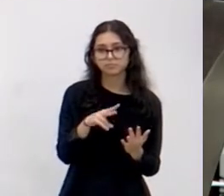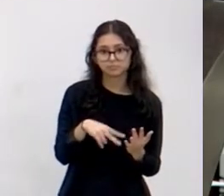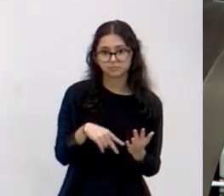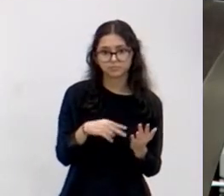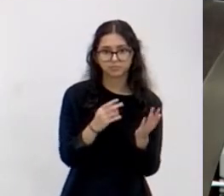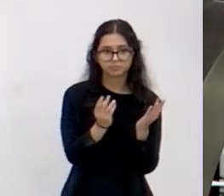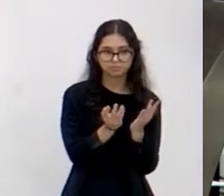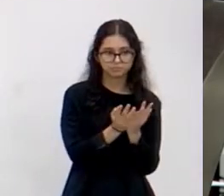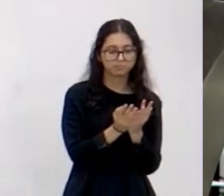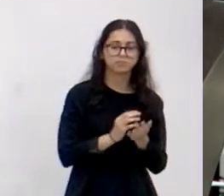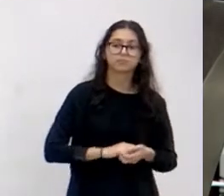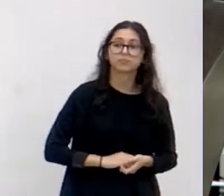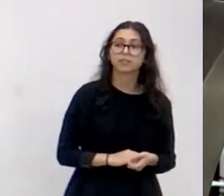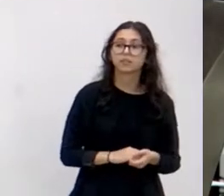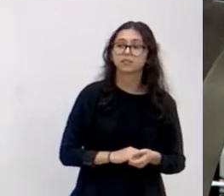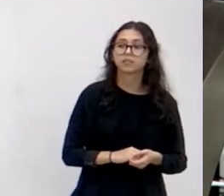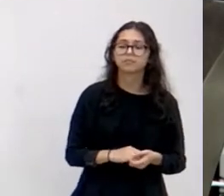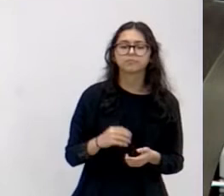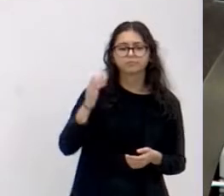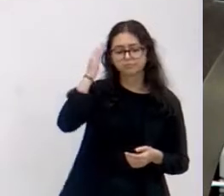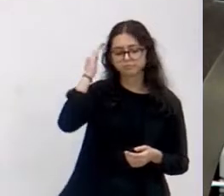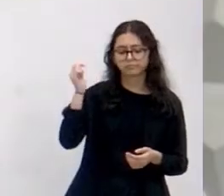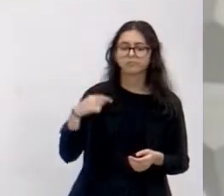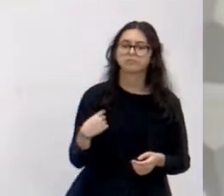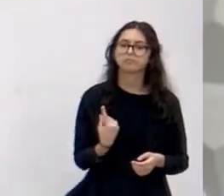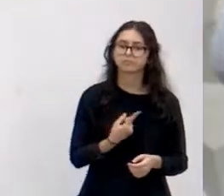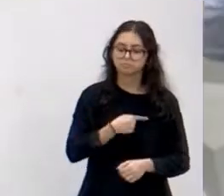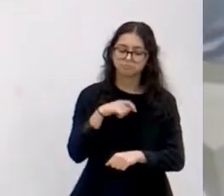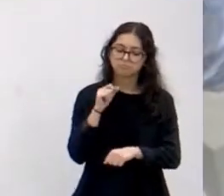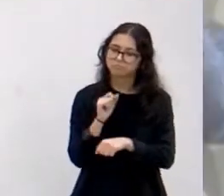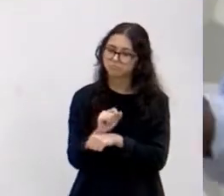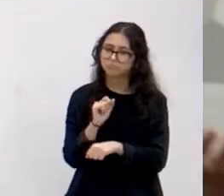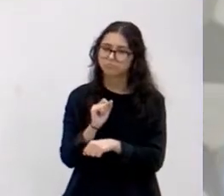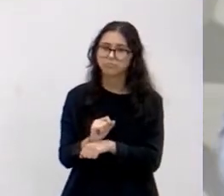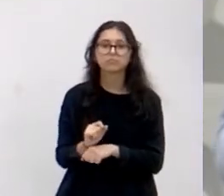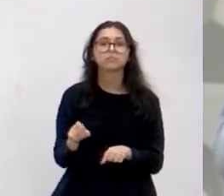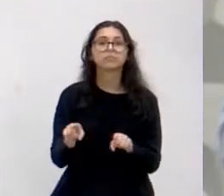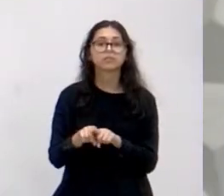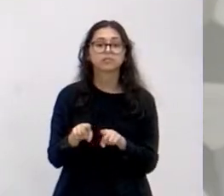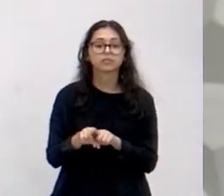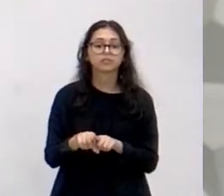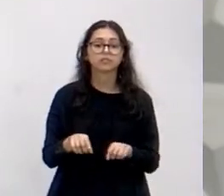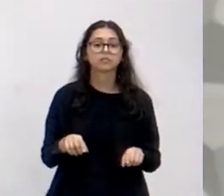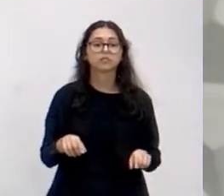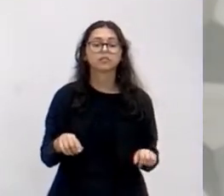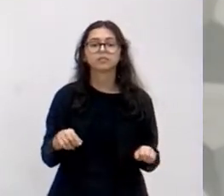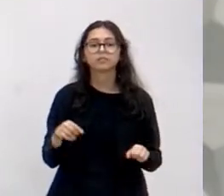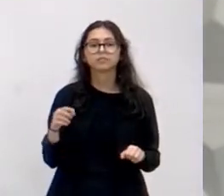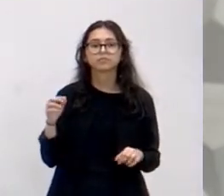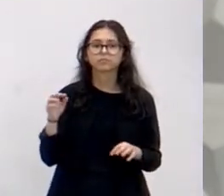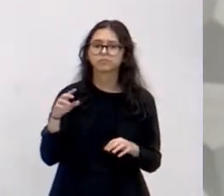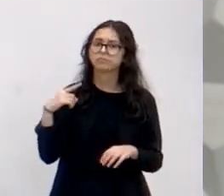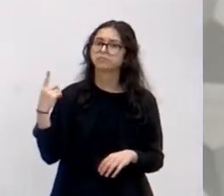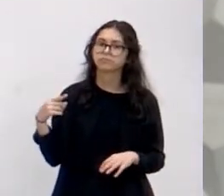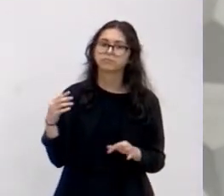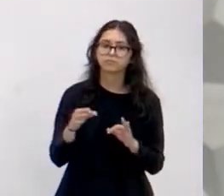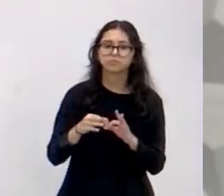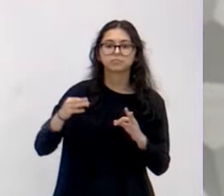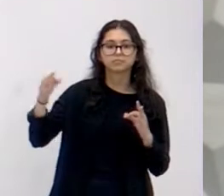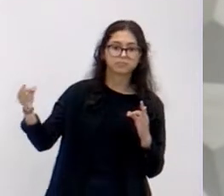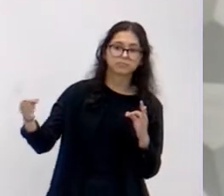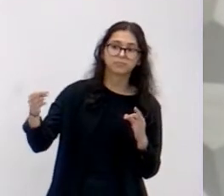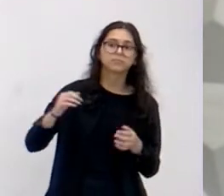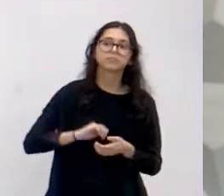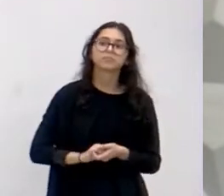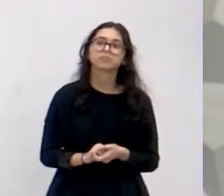a eu sei do avançado já do nosso horário e a gente ainda tem a celebração lá atrás de comunhão que também muito especial nas